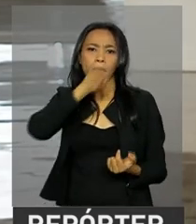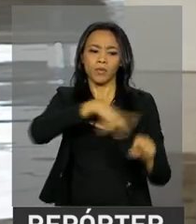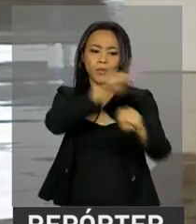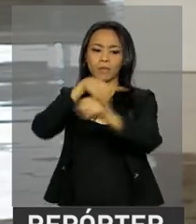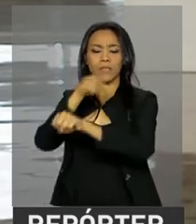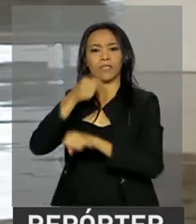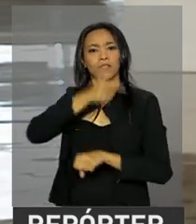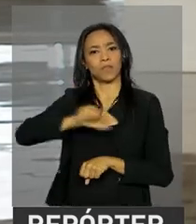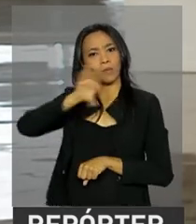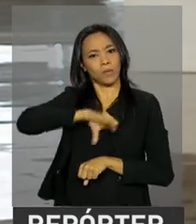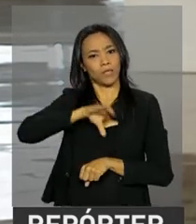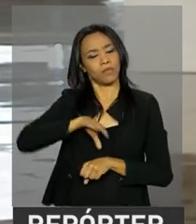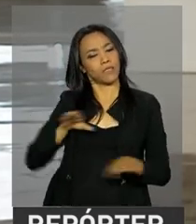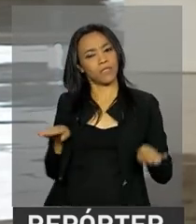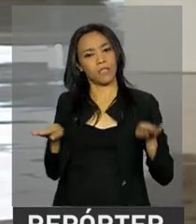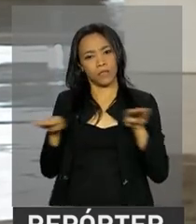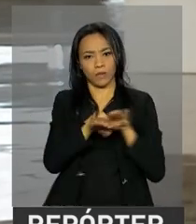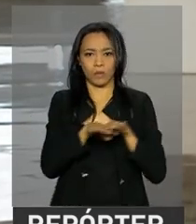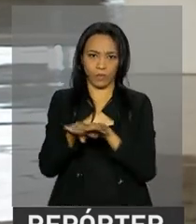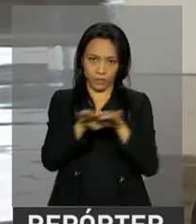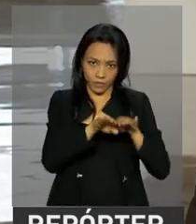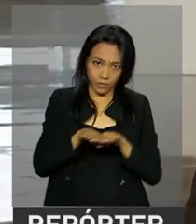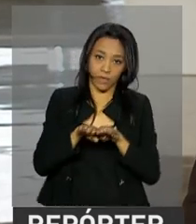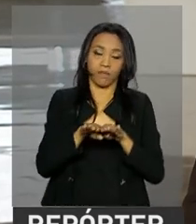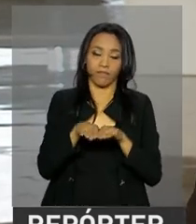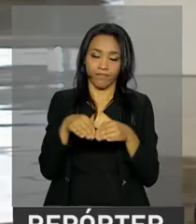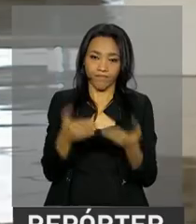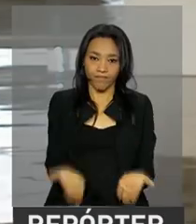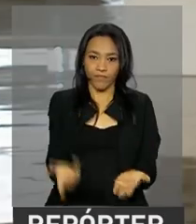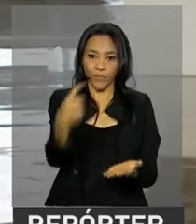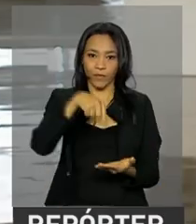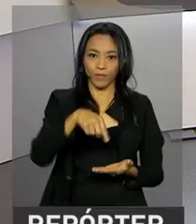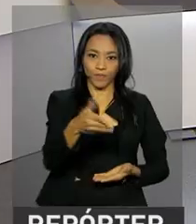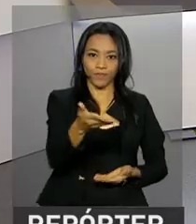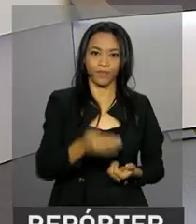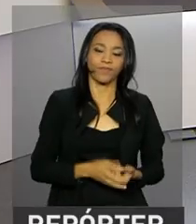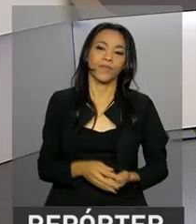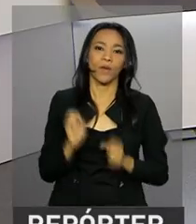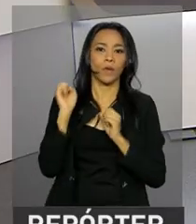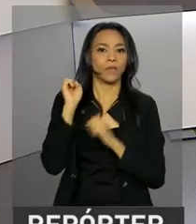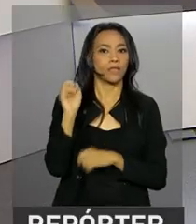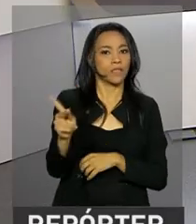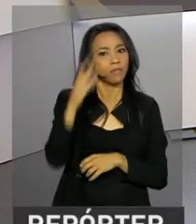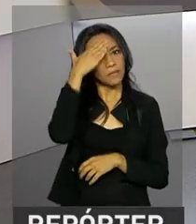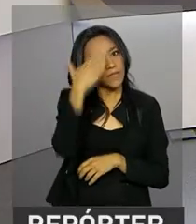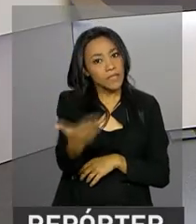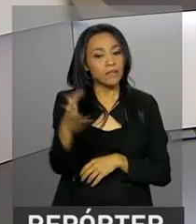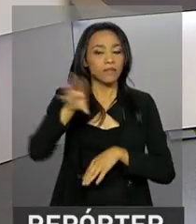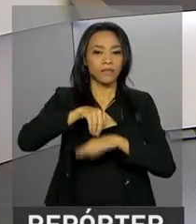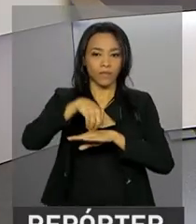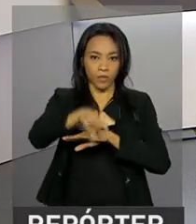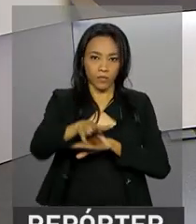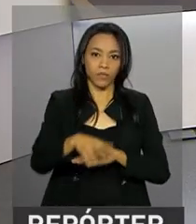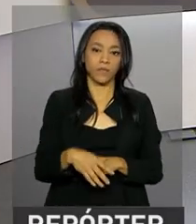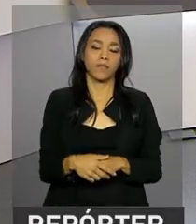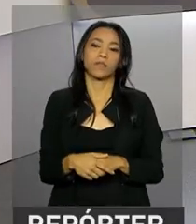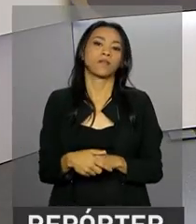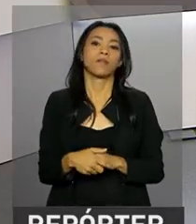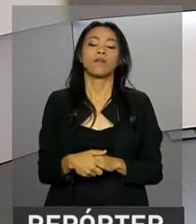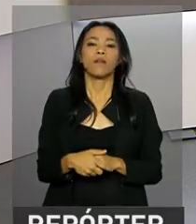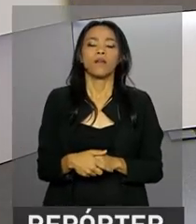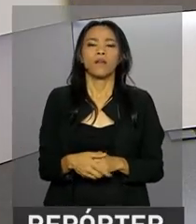assegurar a igualdade com você no estúdio leandro toque joão pedro neto obrigado pelas suas informações do palácio do